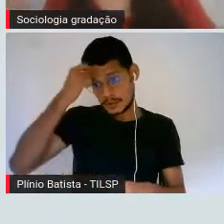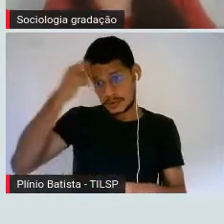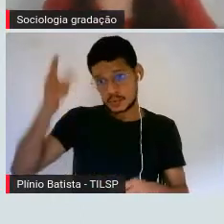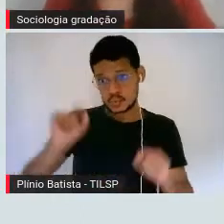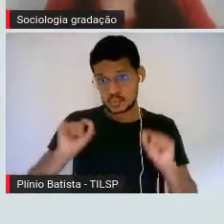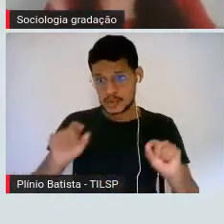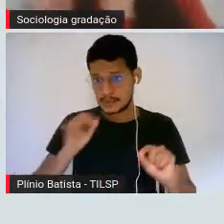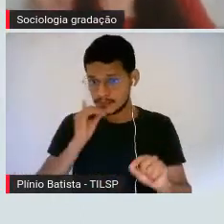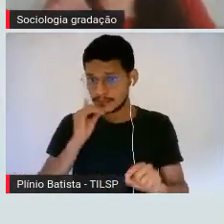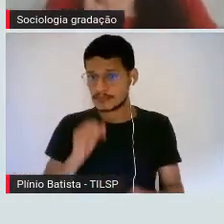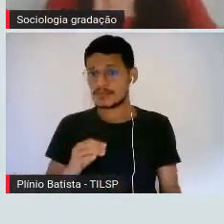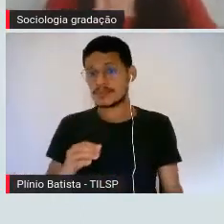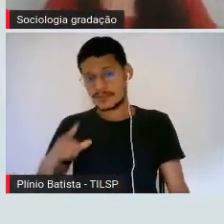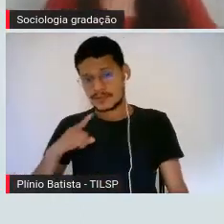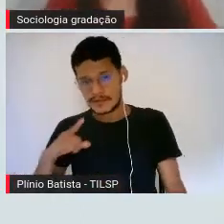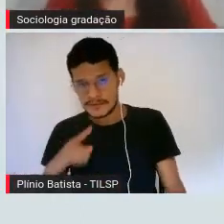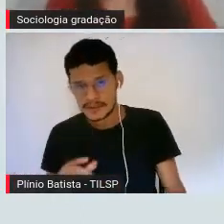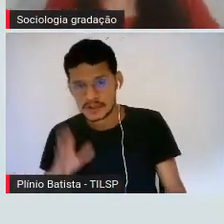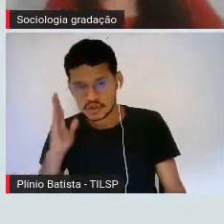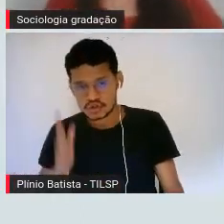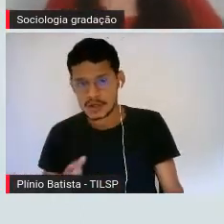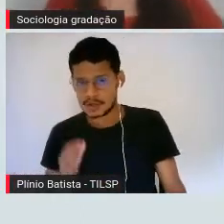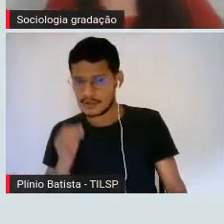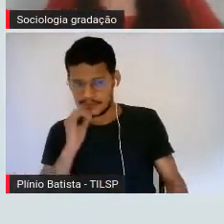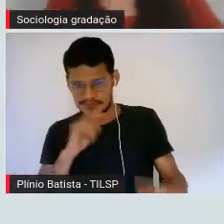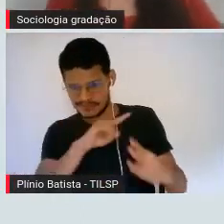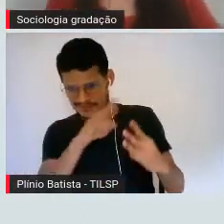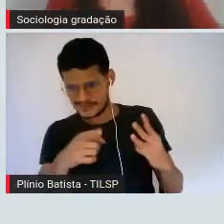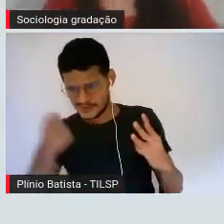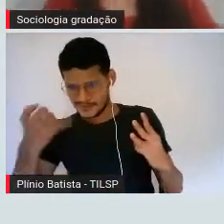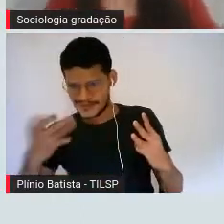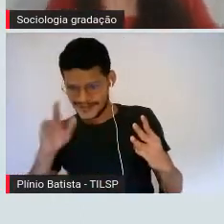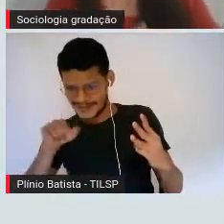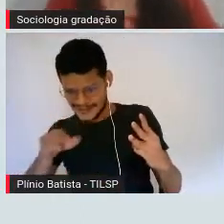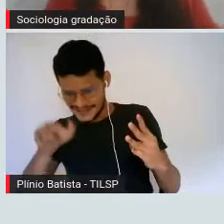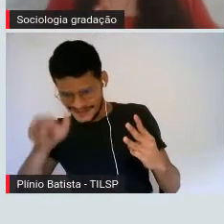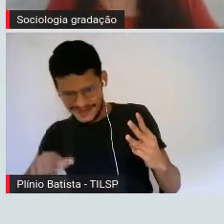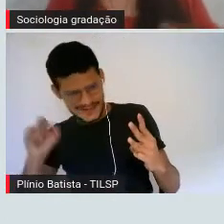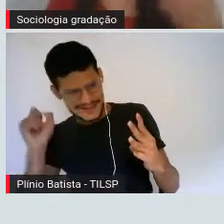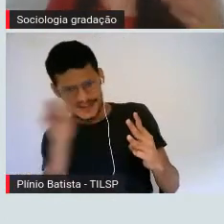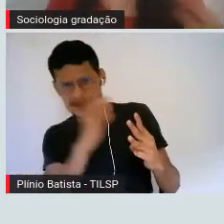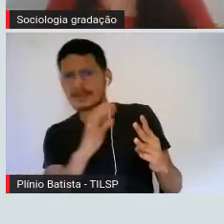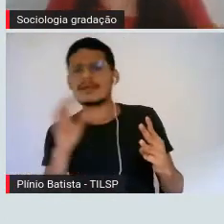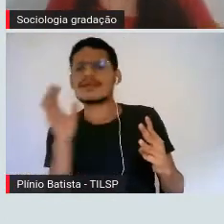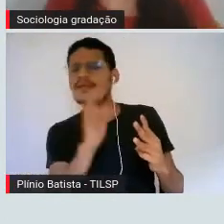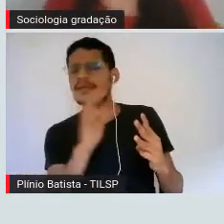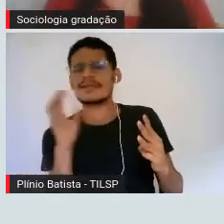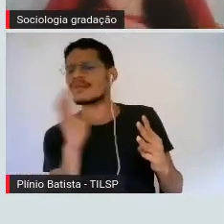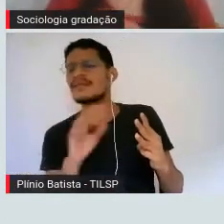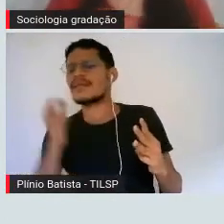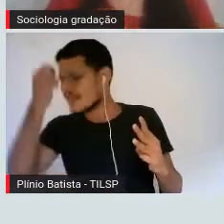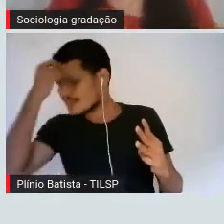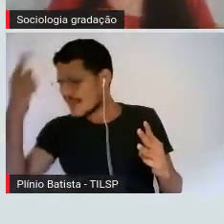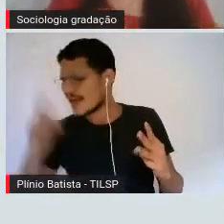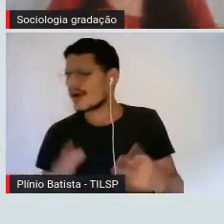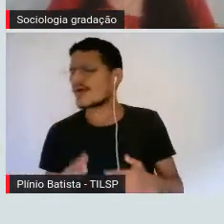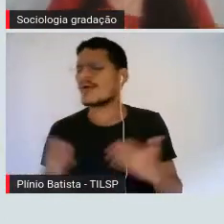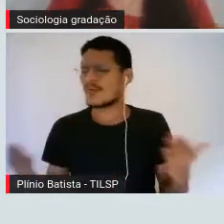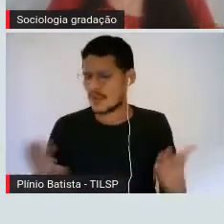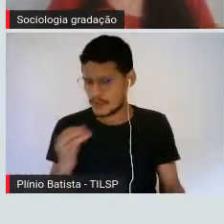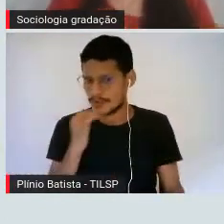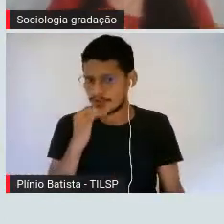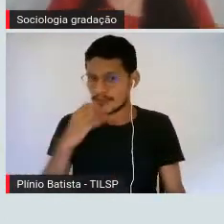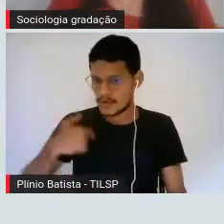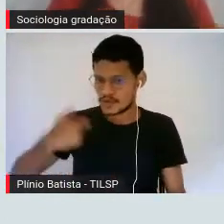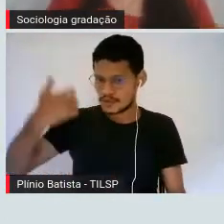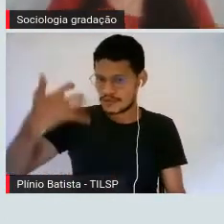Comte, Durkheim e Marx. Não sei se vocês conseguiram perceber que, quando eu